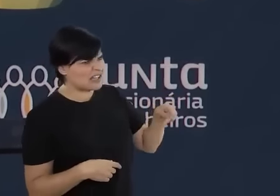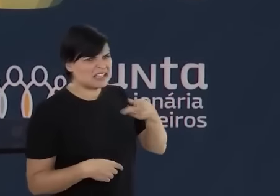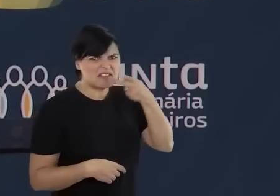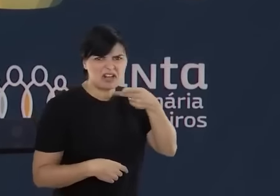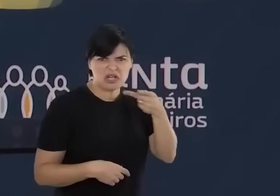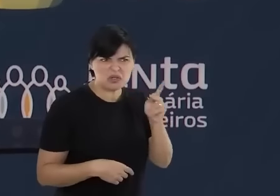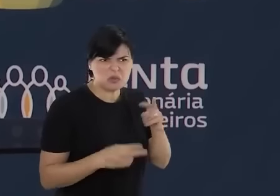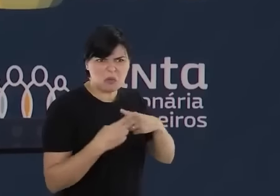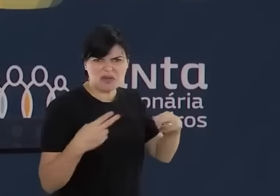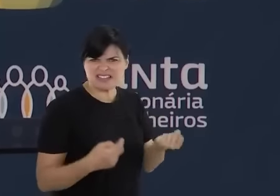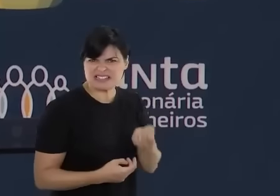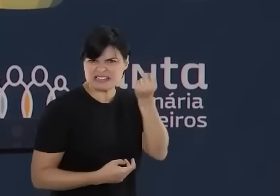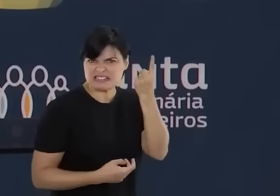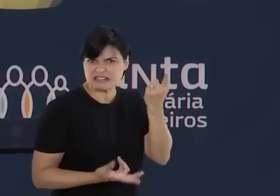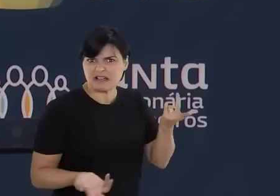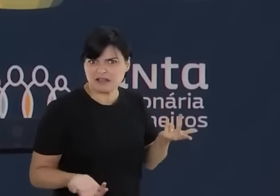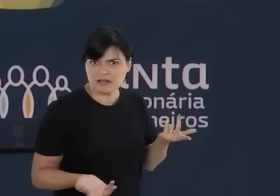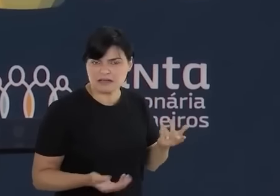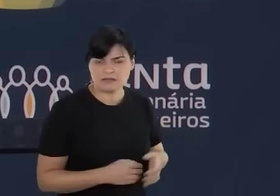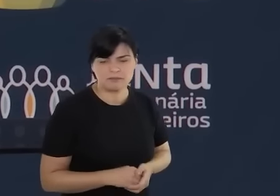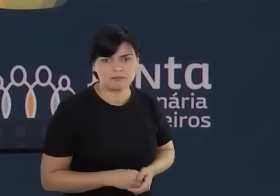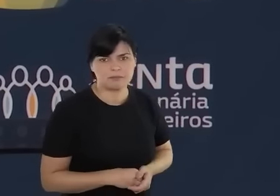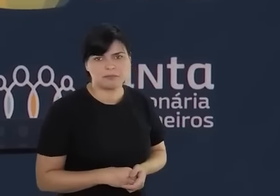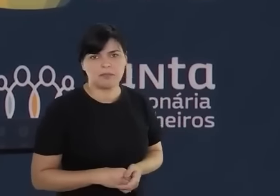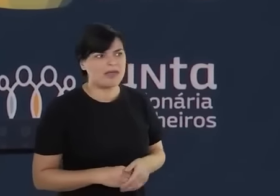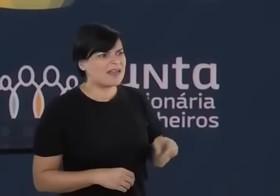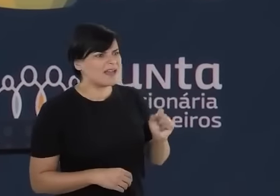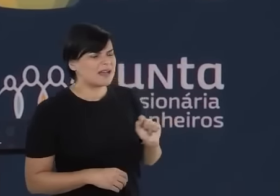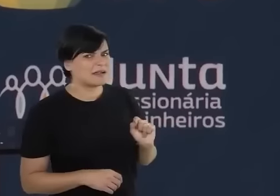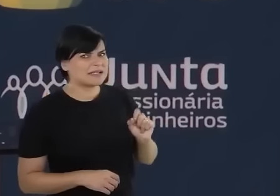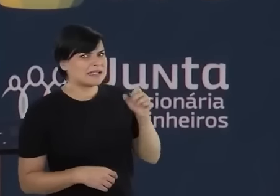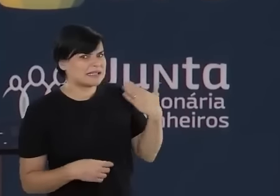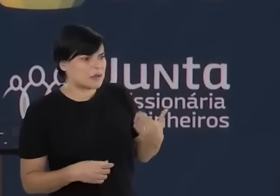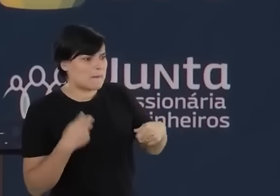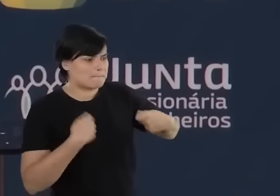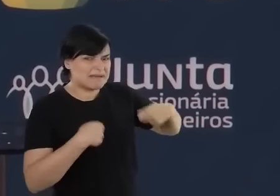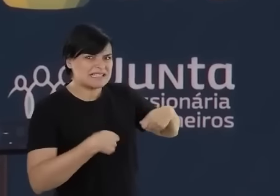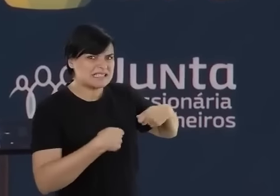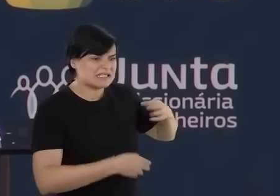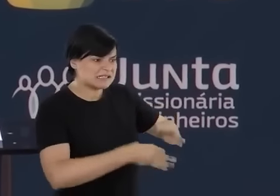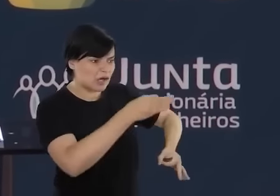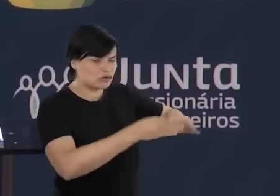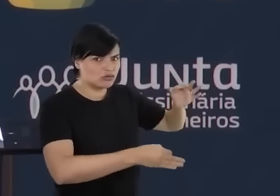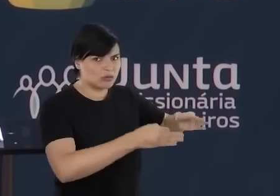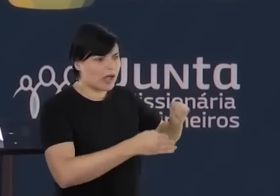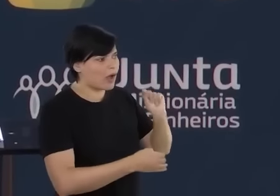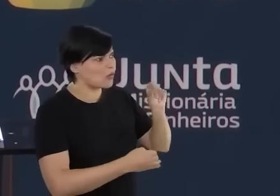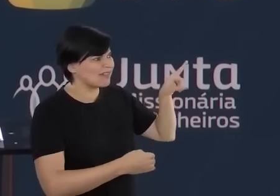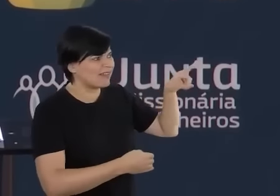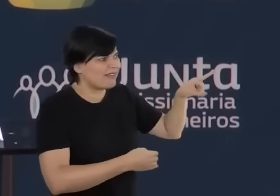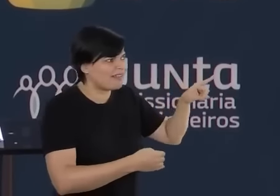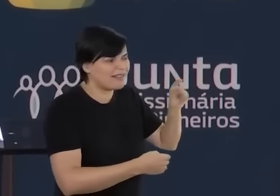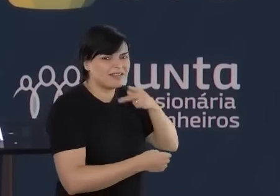é espantoso pois todos os de Atenas e os estrangeiros residentes de outra coisa não cuidavam seu não dizer